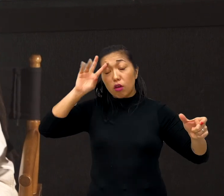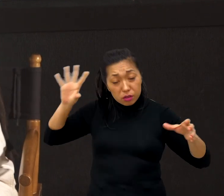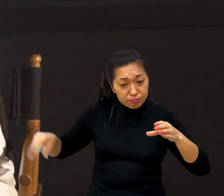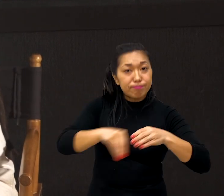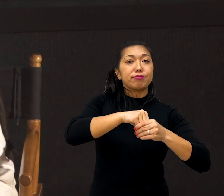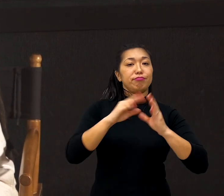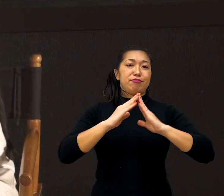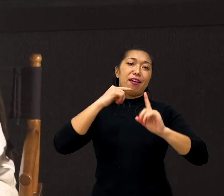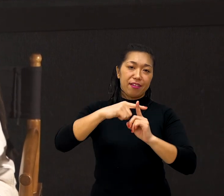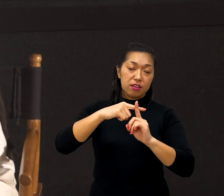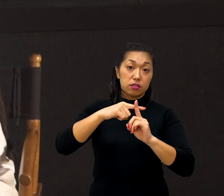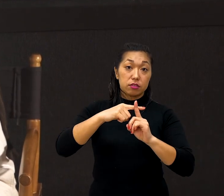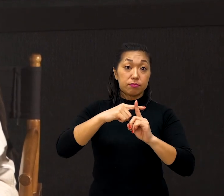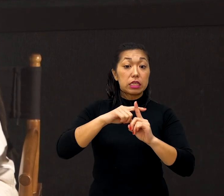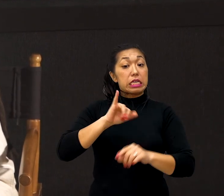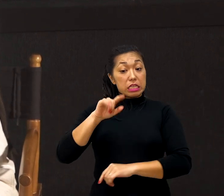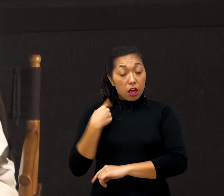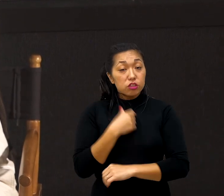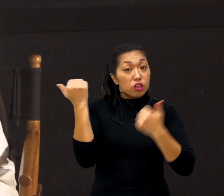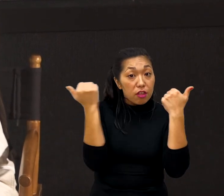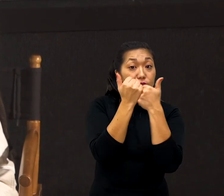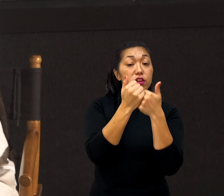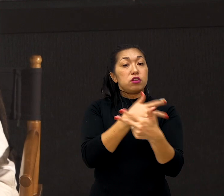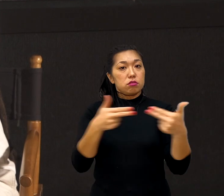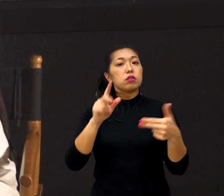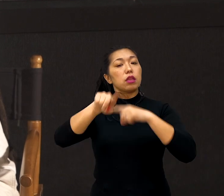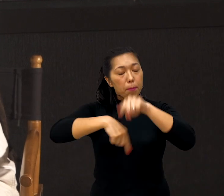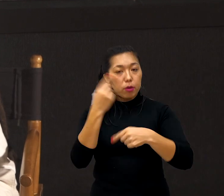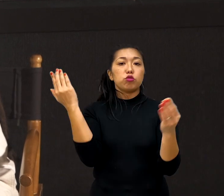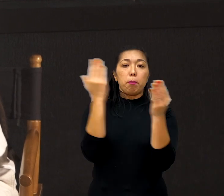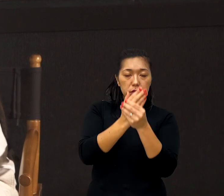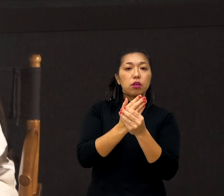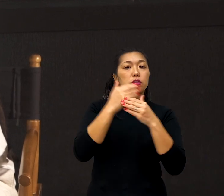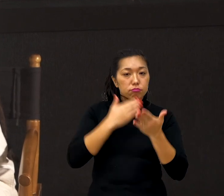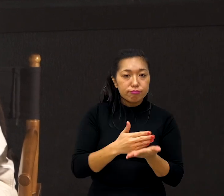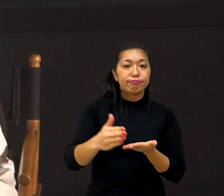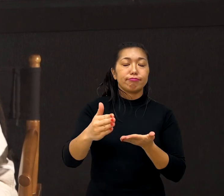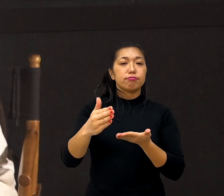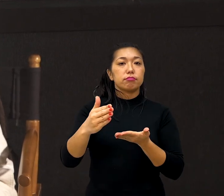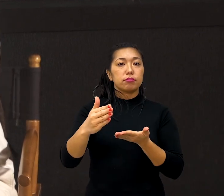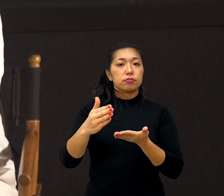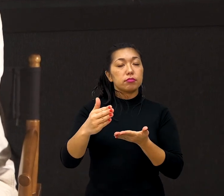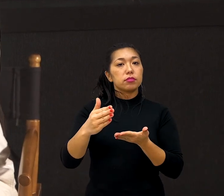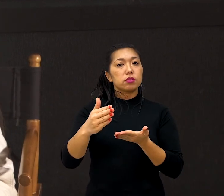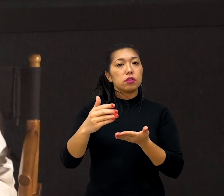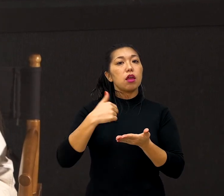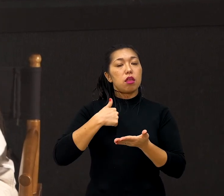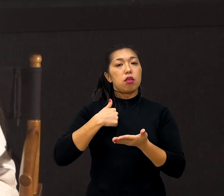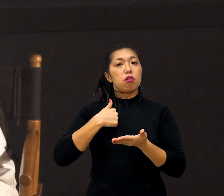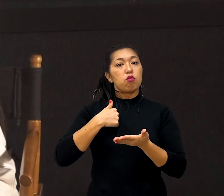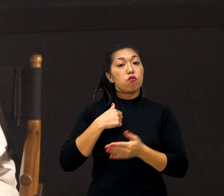Então, quando a gente faz isso, e logo depois saiu a ação, e aí, quando a gente queria fazer uma ação de mobilização, eu